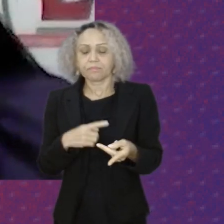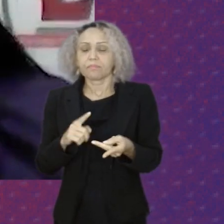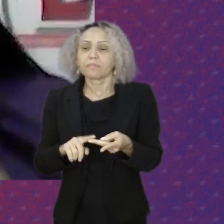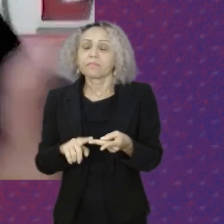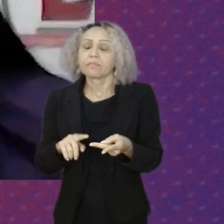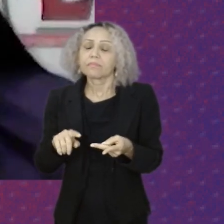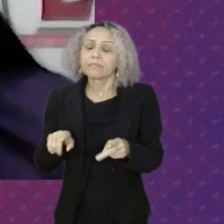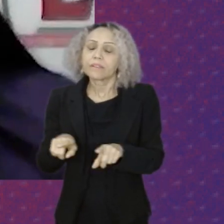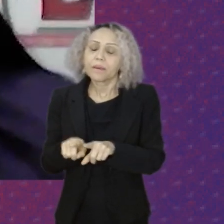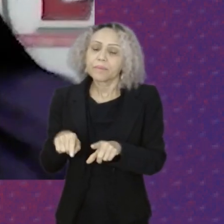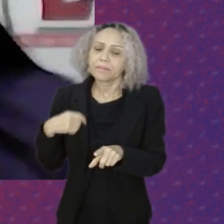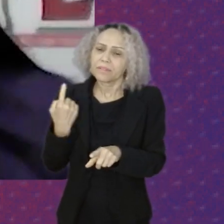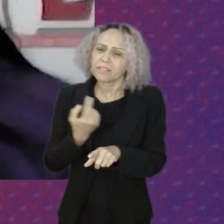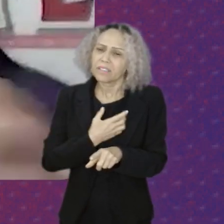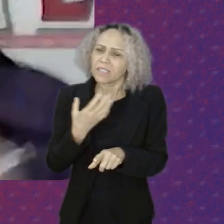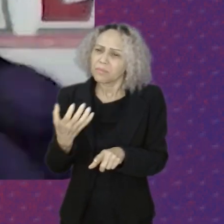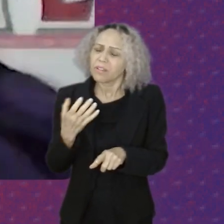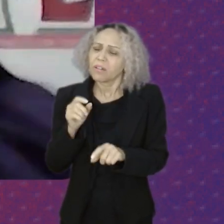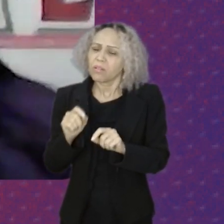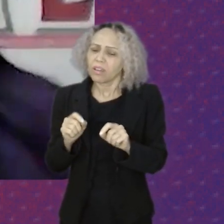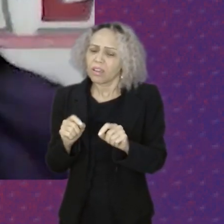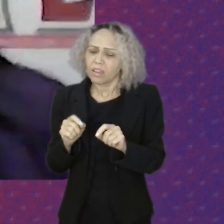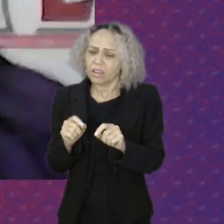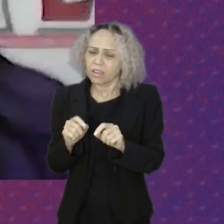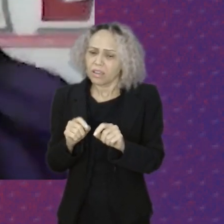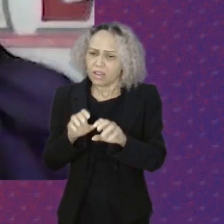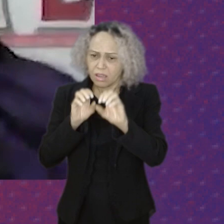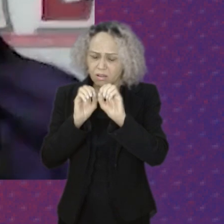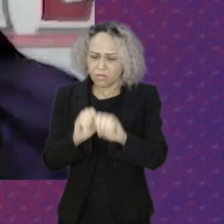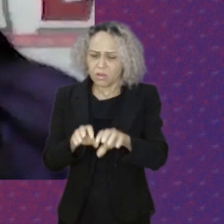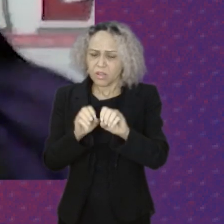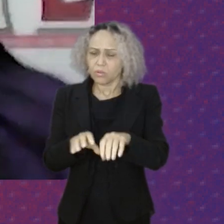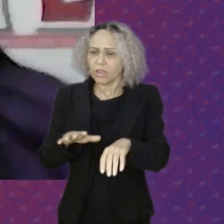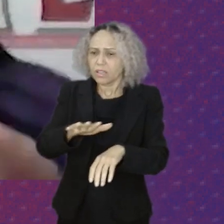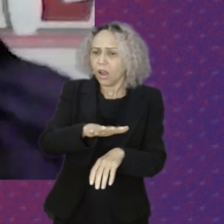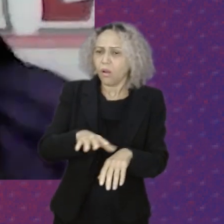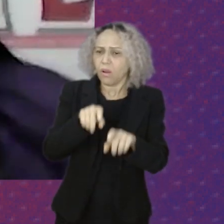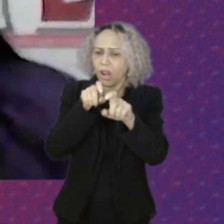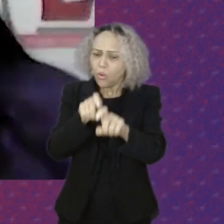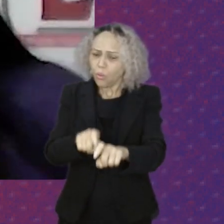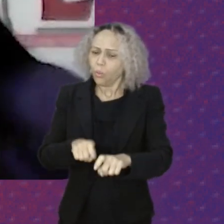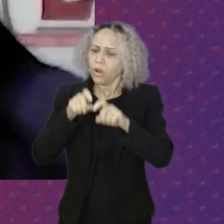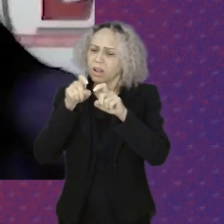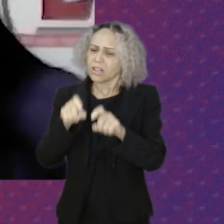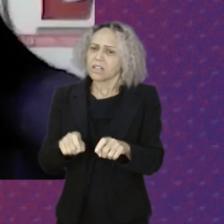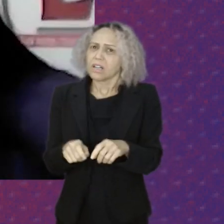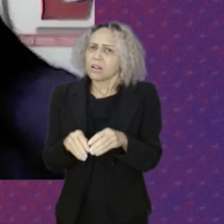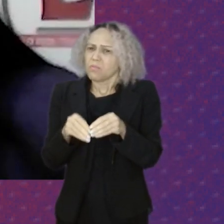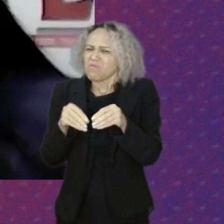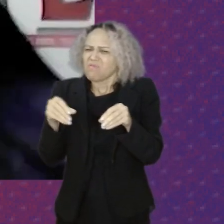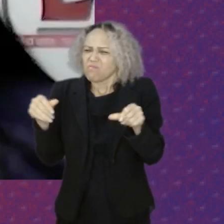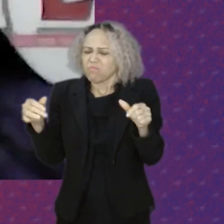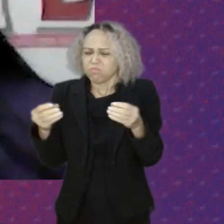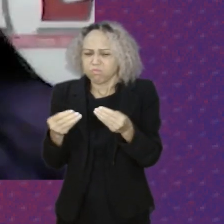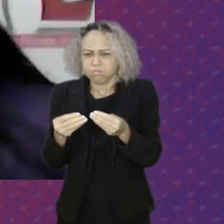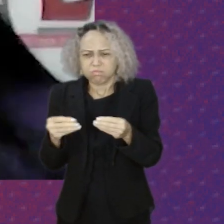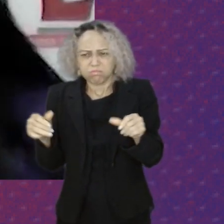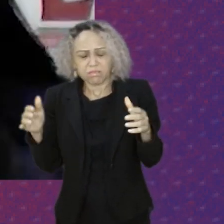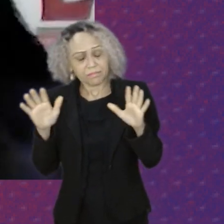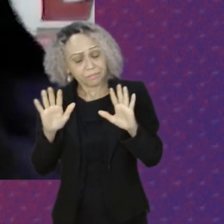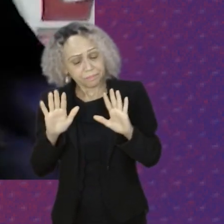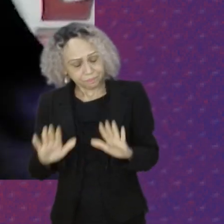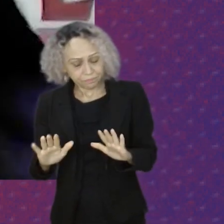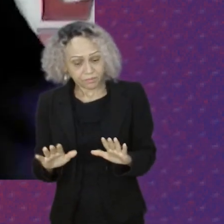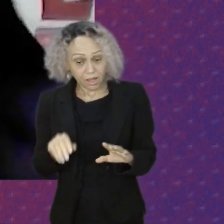do ensino para as populações do campo, e aí a gente precisa dialogar também nessa marcha, já está dialogando, até porque a pauta da Marcha das